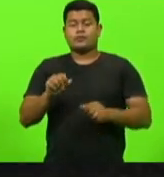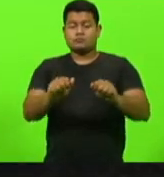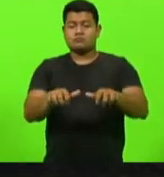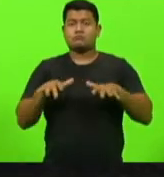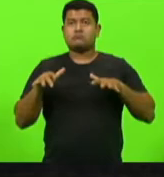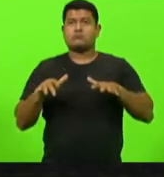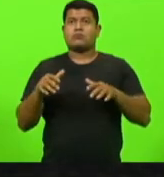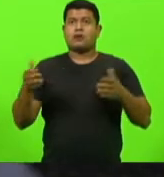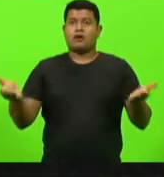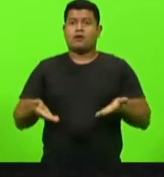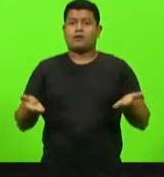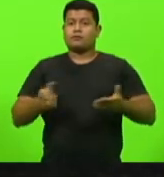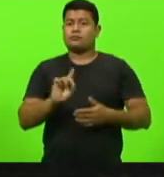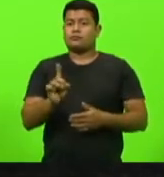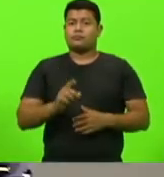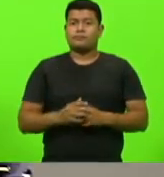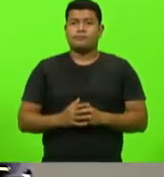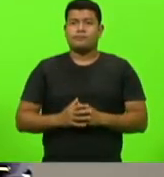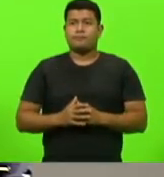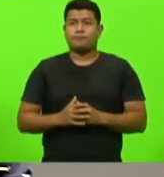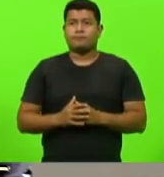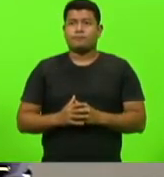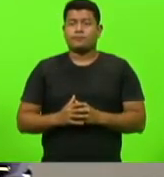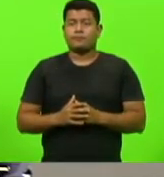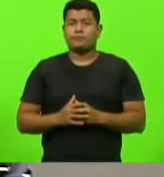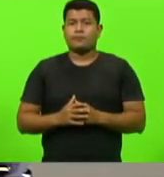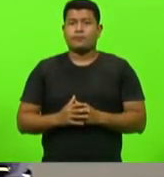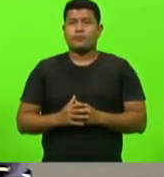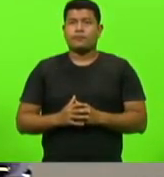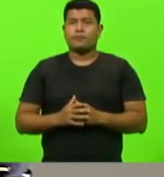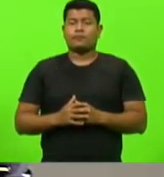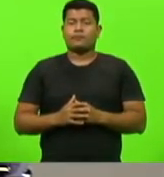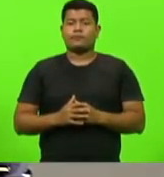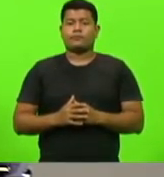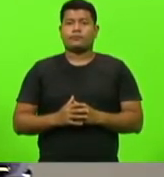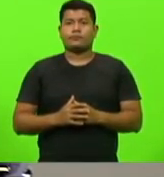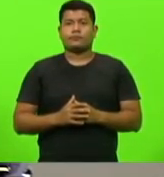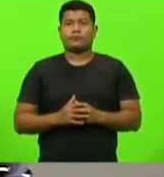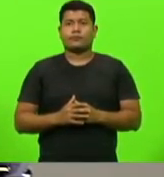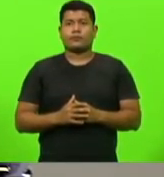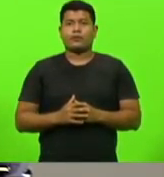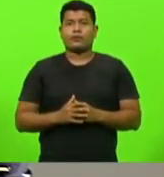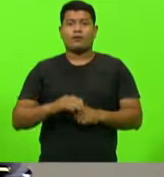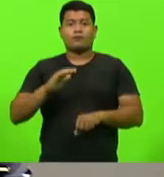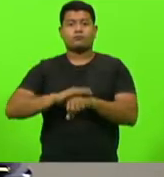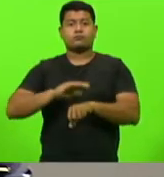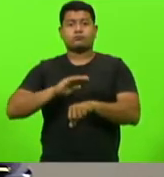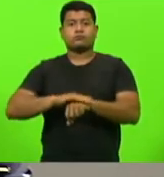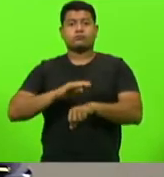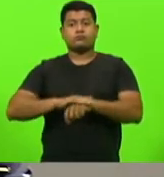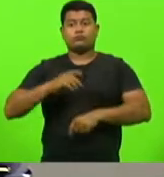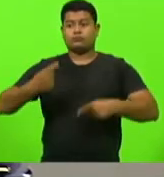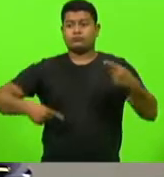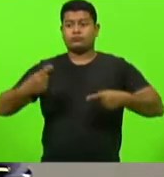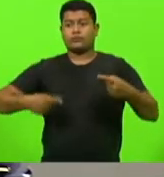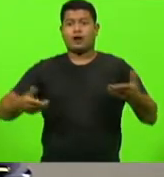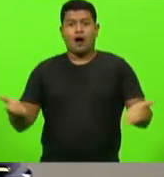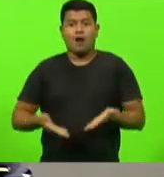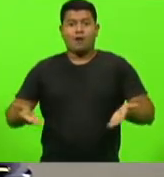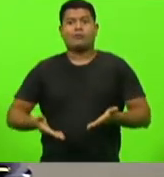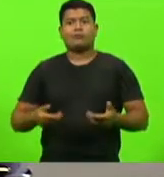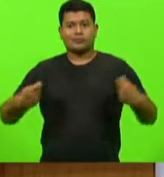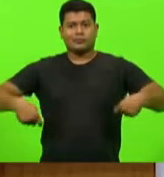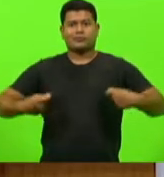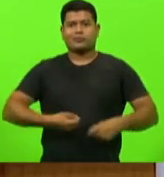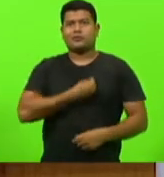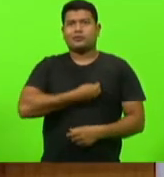se sobreste ou etc. Presidente, entendo. Acho que o autor do requerimento teria que estar aqui, mas, assim, não tanto também não é para nós